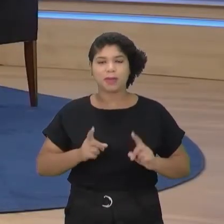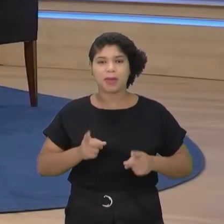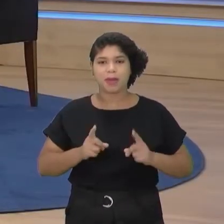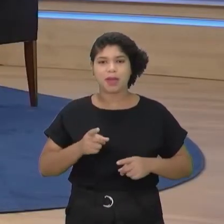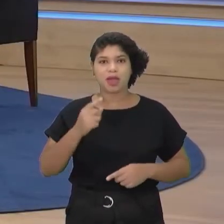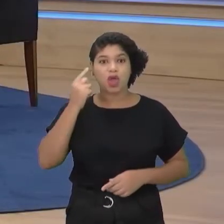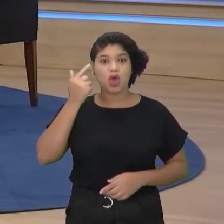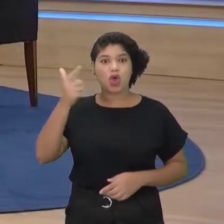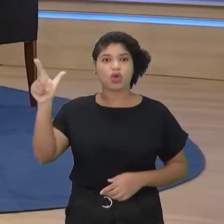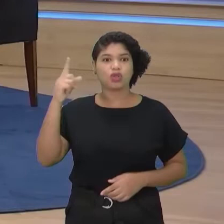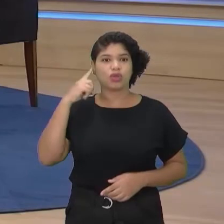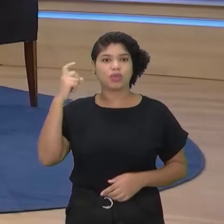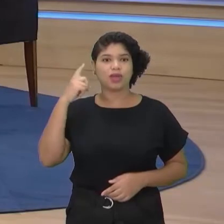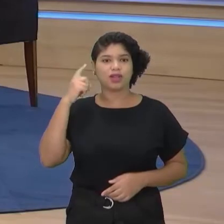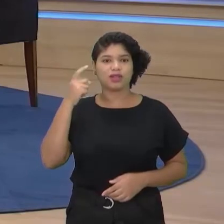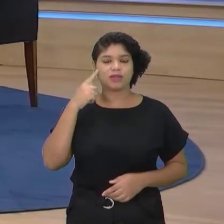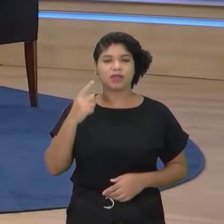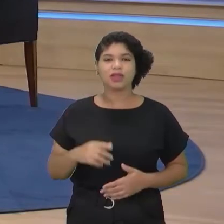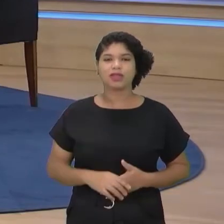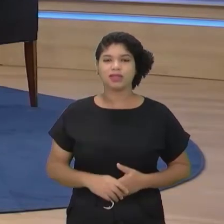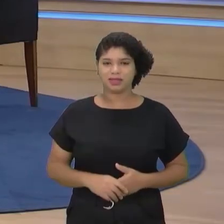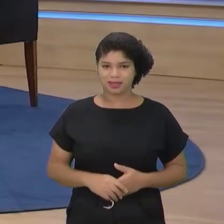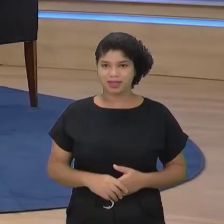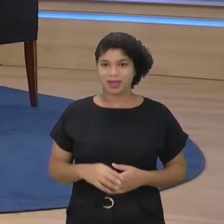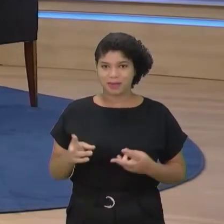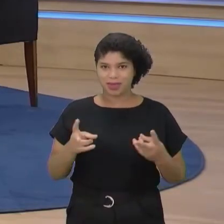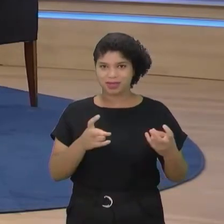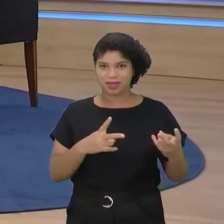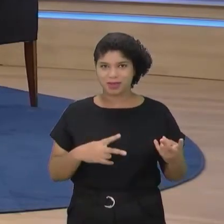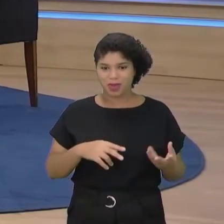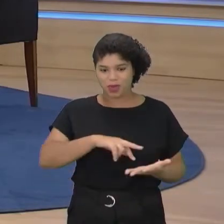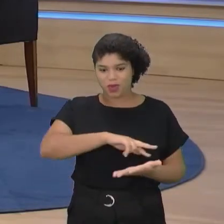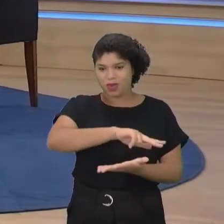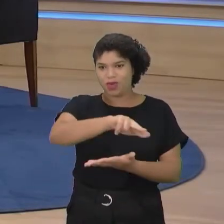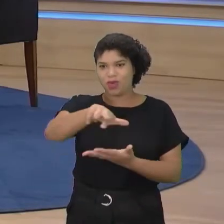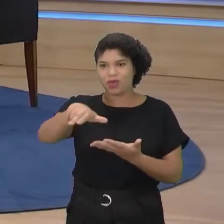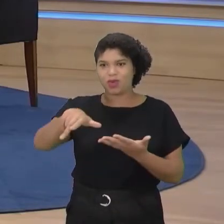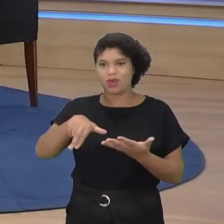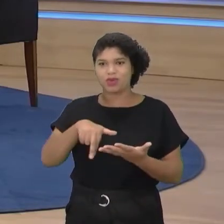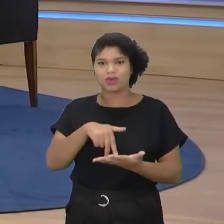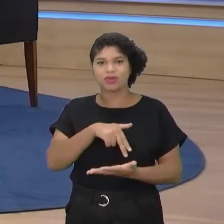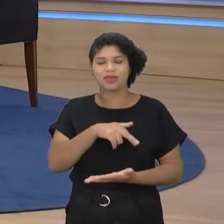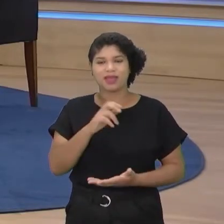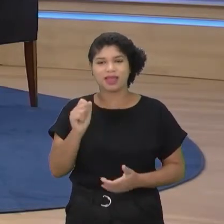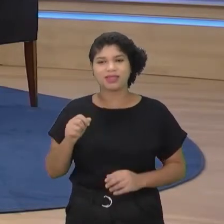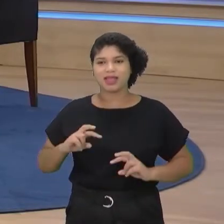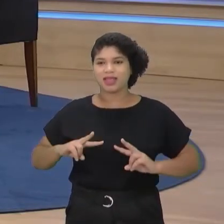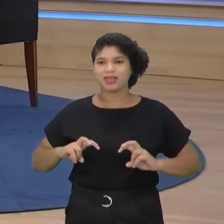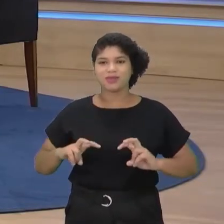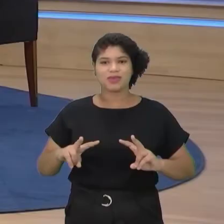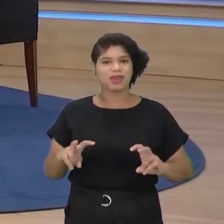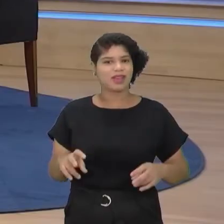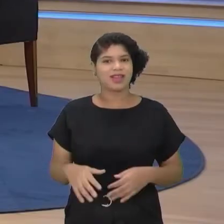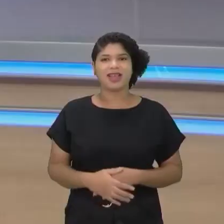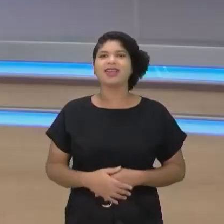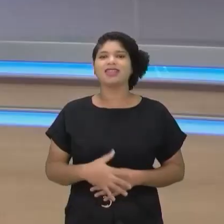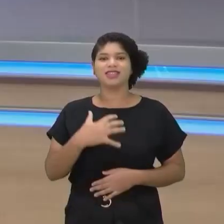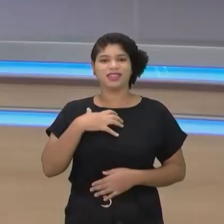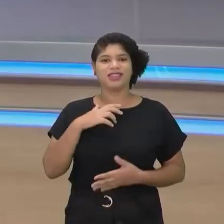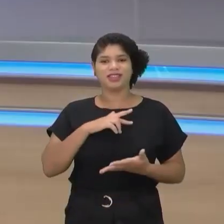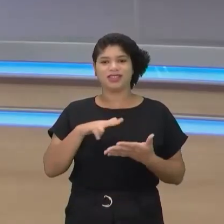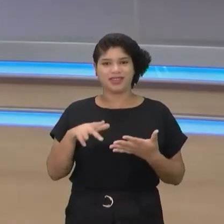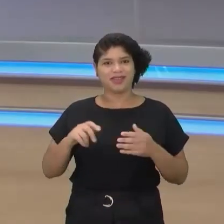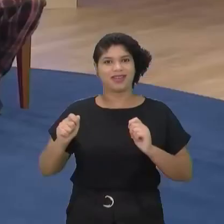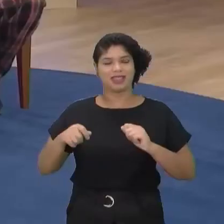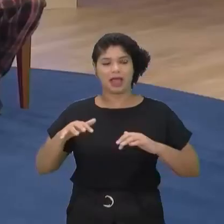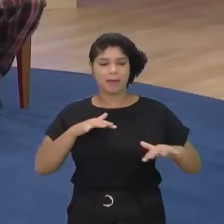Já tem outro som. Quer dizer, a bateria é um universo por si só. Você poderia explorar imensas, enormes